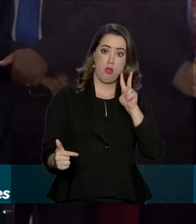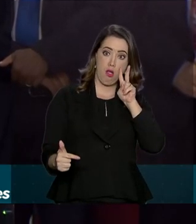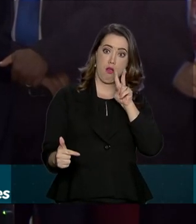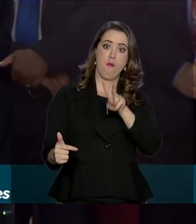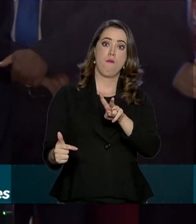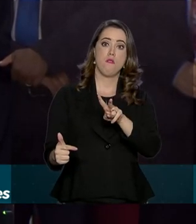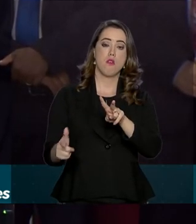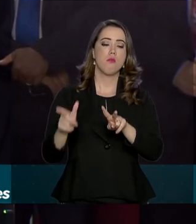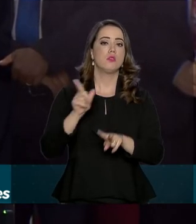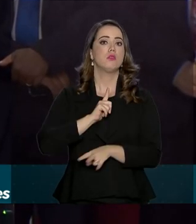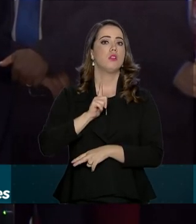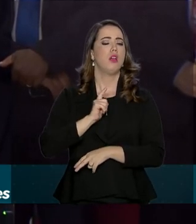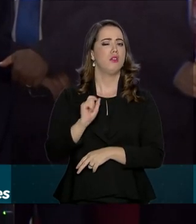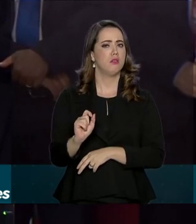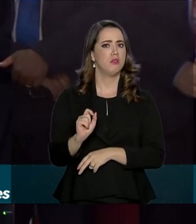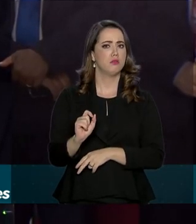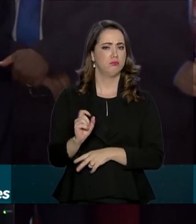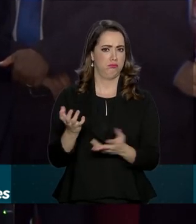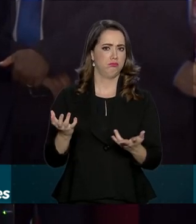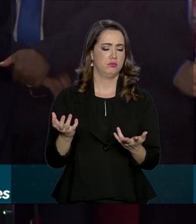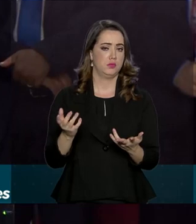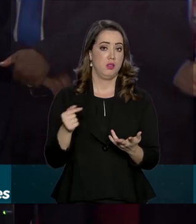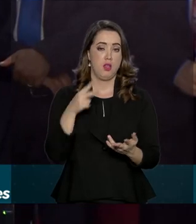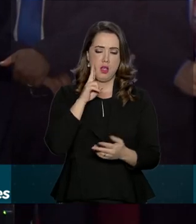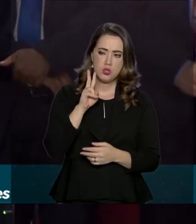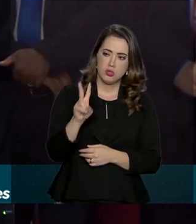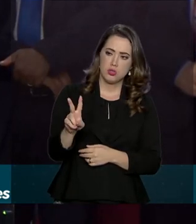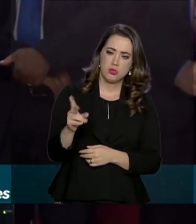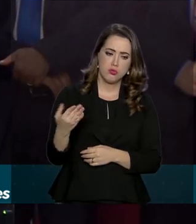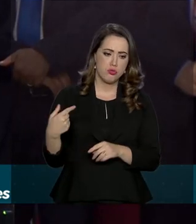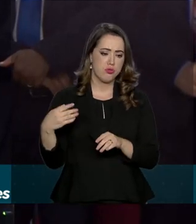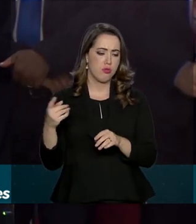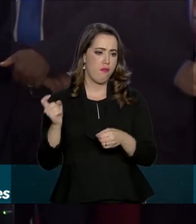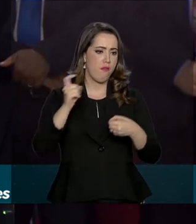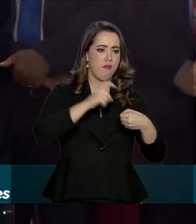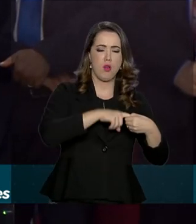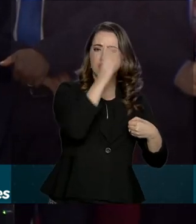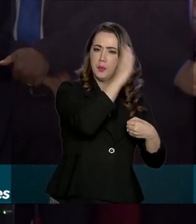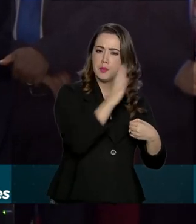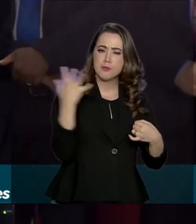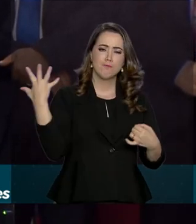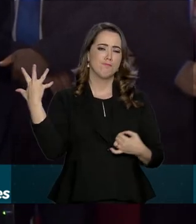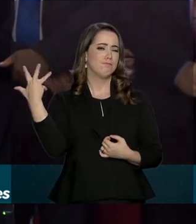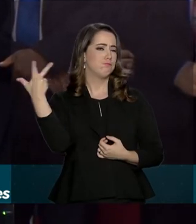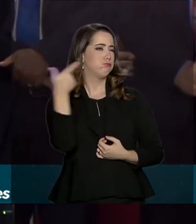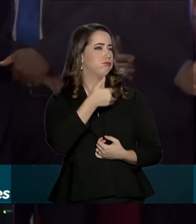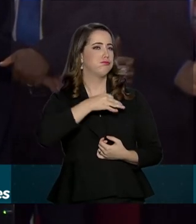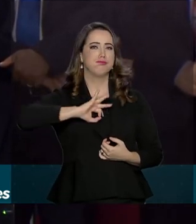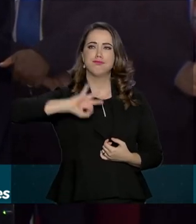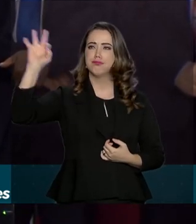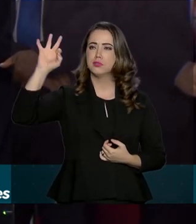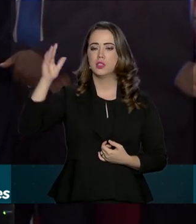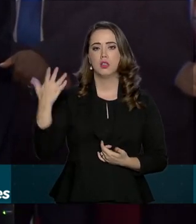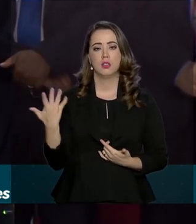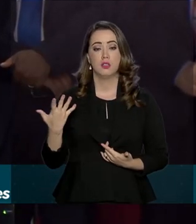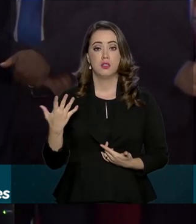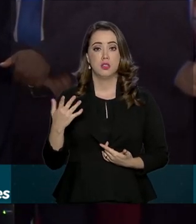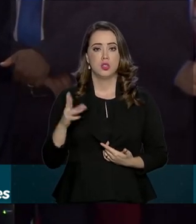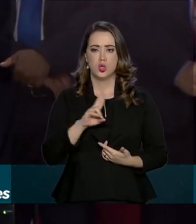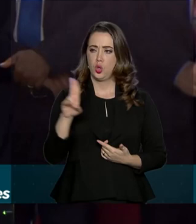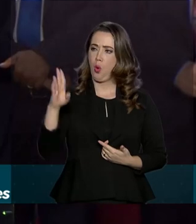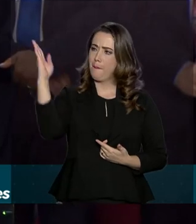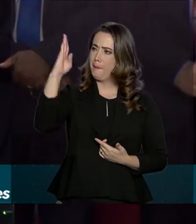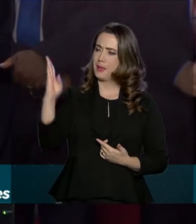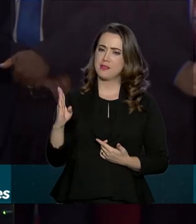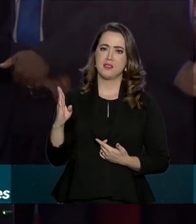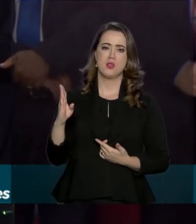que eles têm. A gente vem para a nossa terra maravilhosa, chamada Brasil, 8